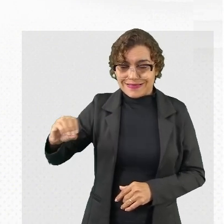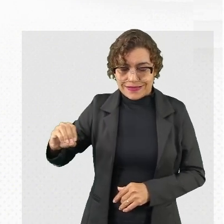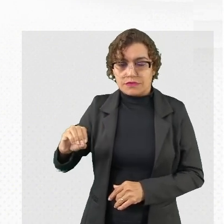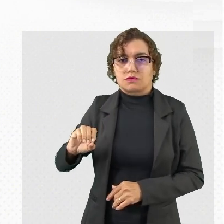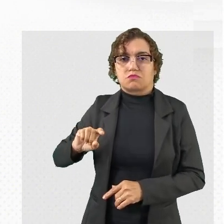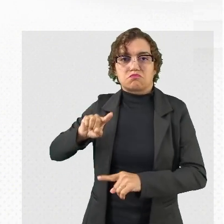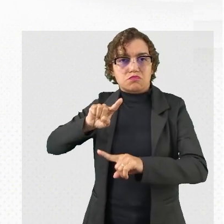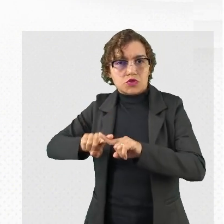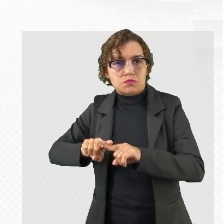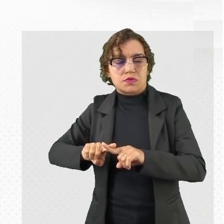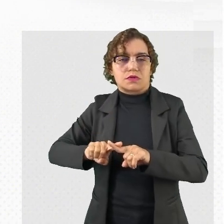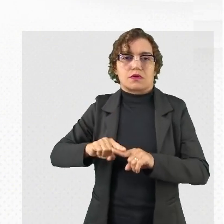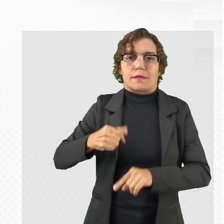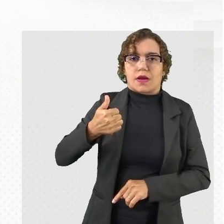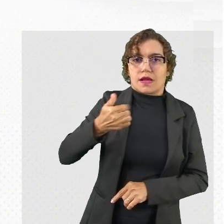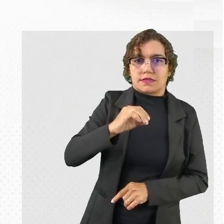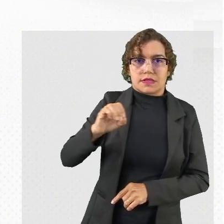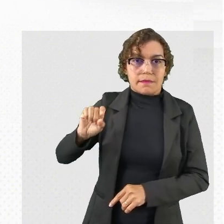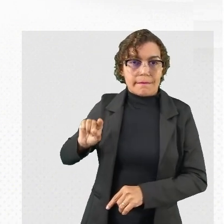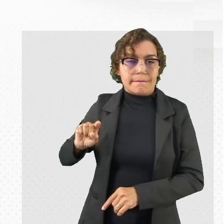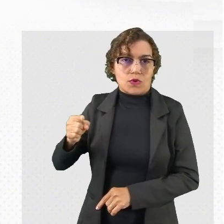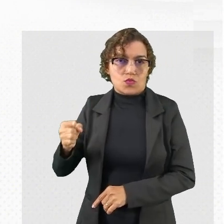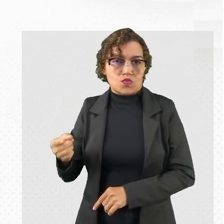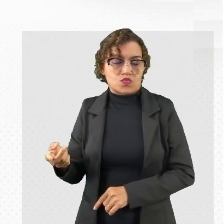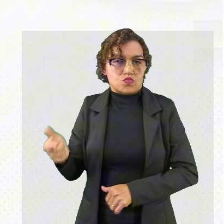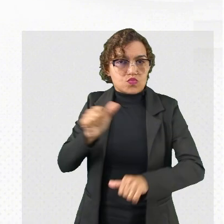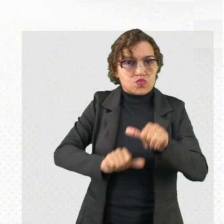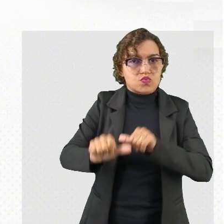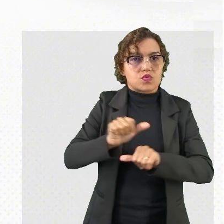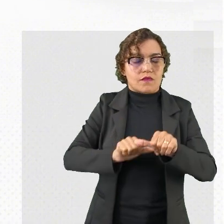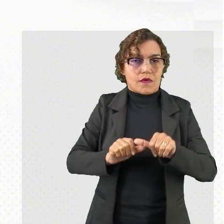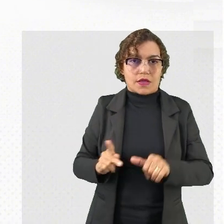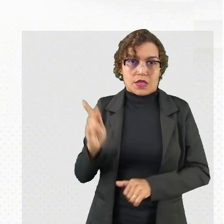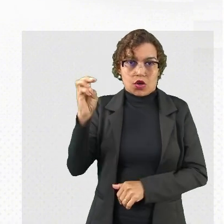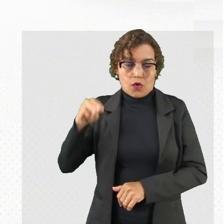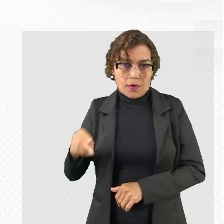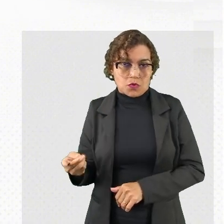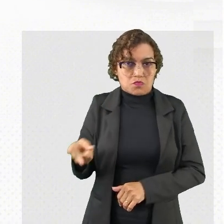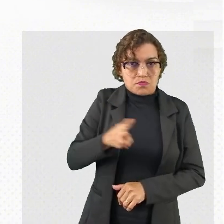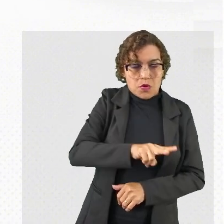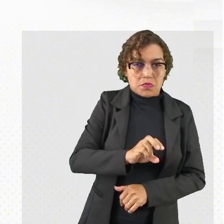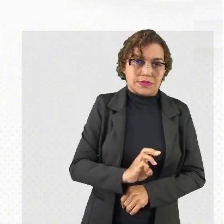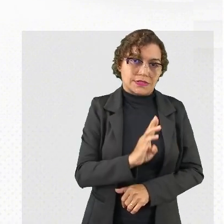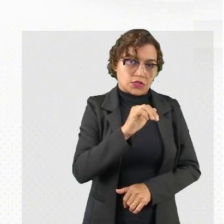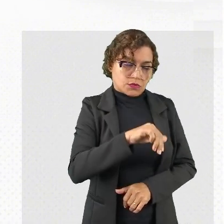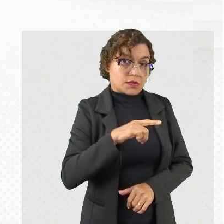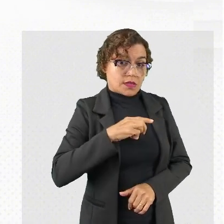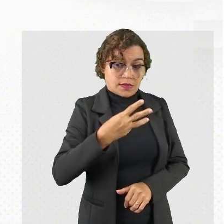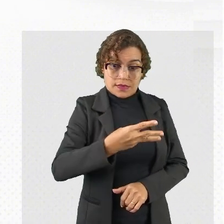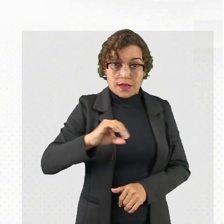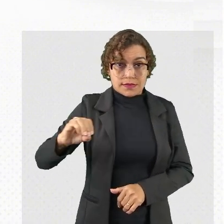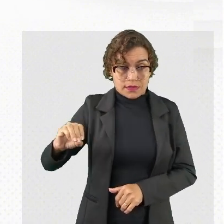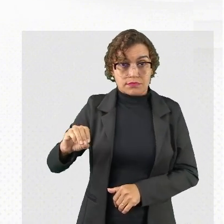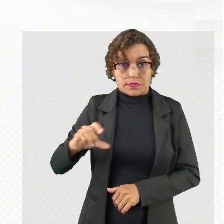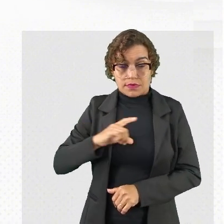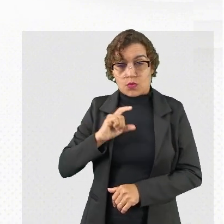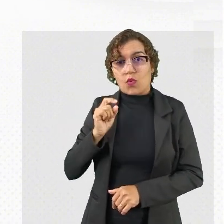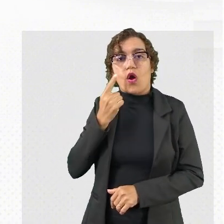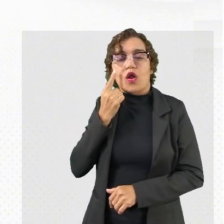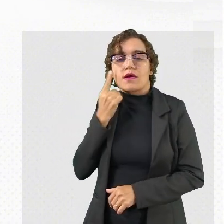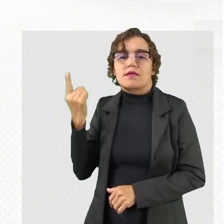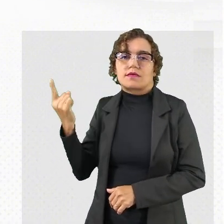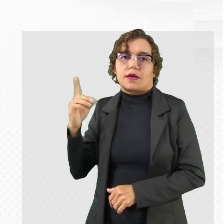para transformar de quilômetro para centímetro. Beleza? Então isso aqui você bota os 300, né?